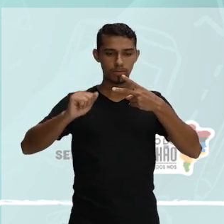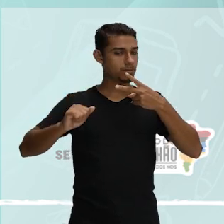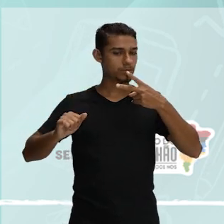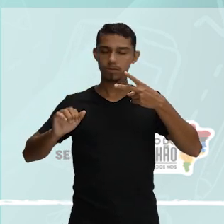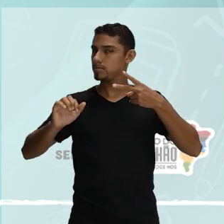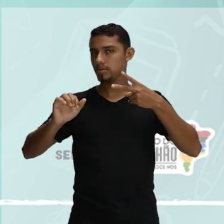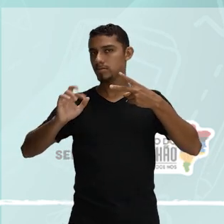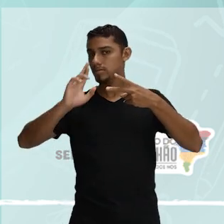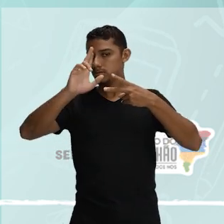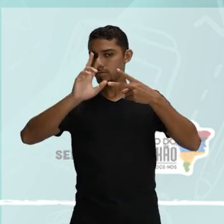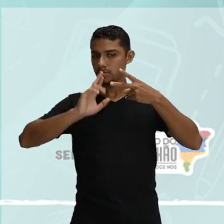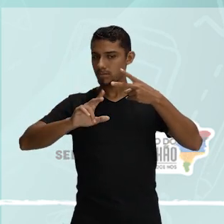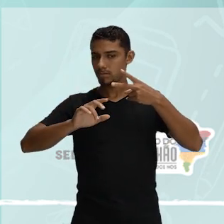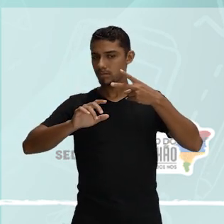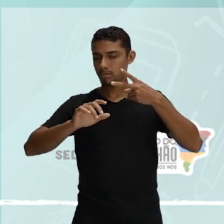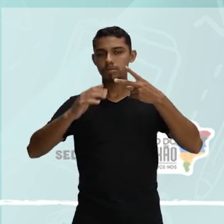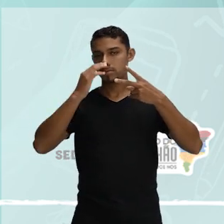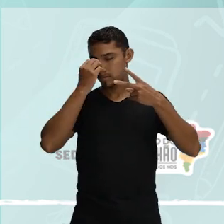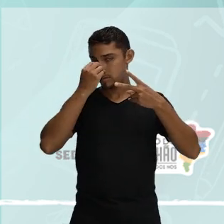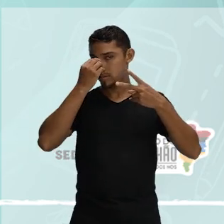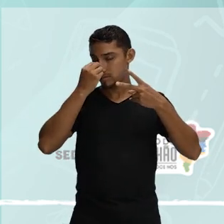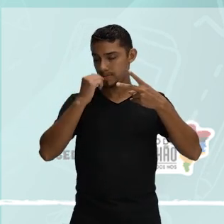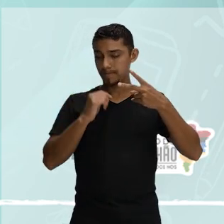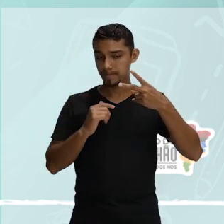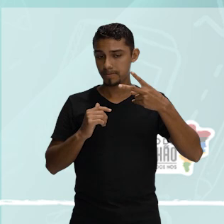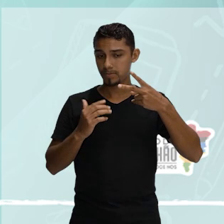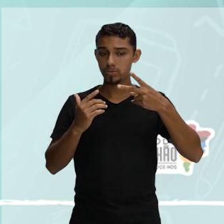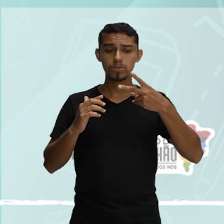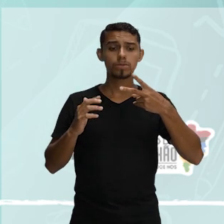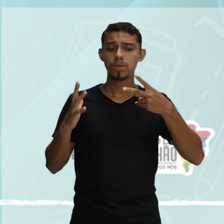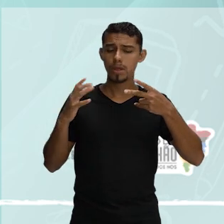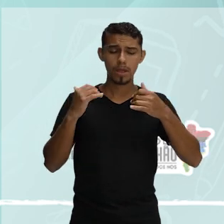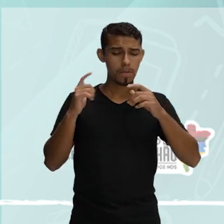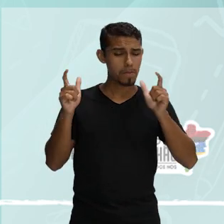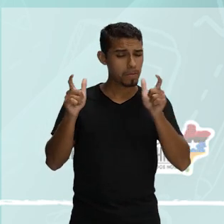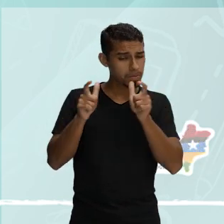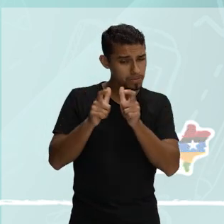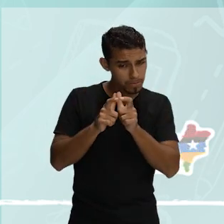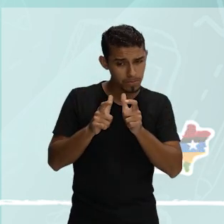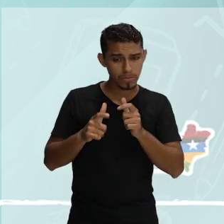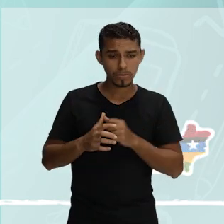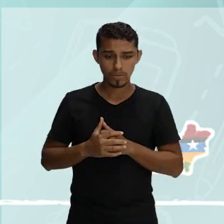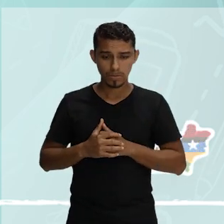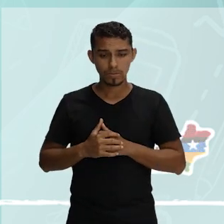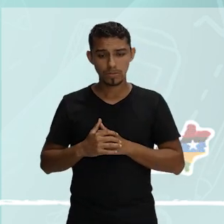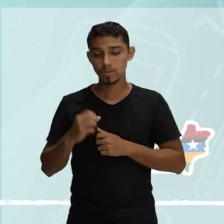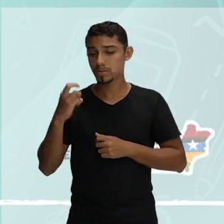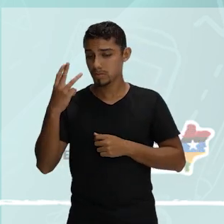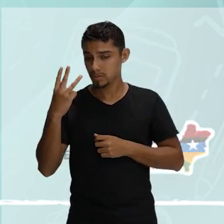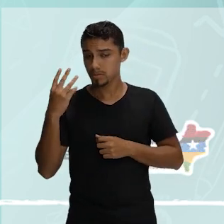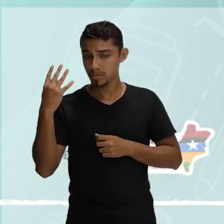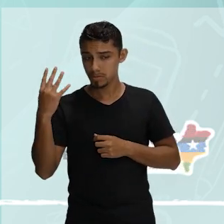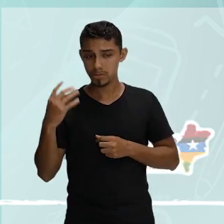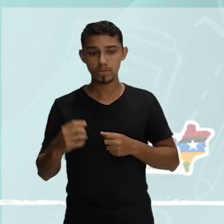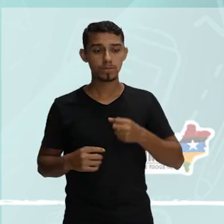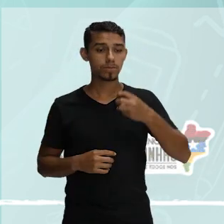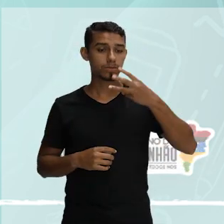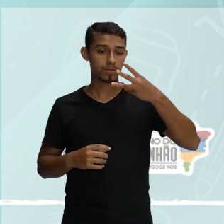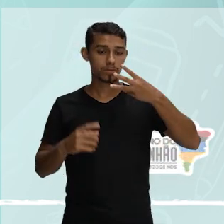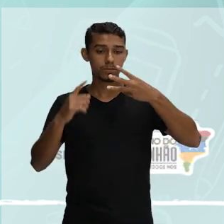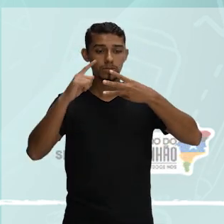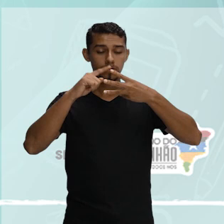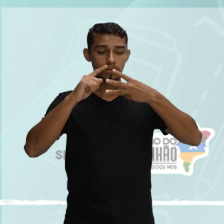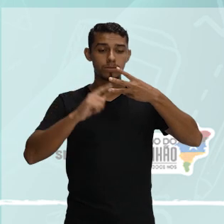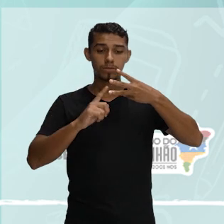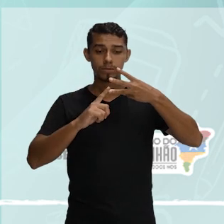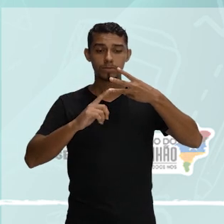mesmo gênero, então o grau de parentesco entre eles é muito menor, tá? É mais distante do que, por exemplo, o 3 e